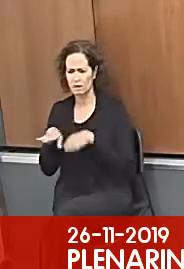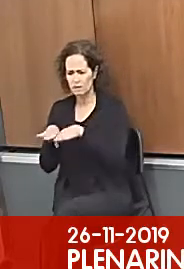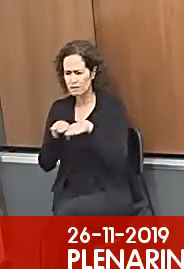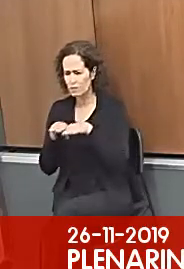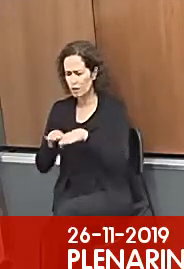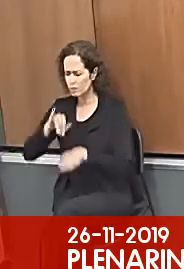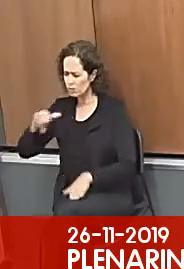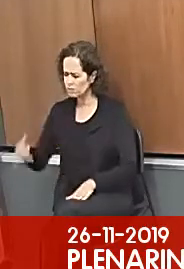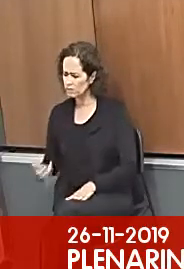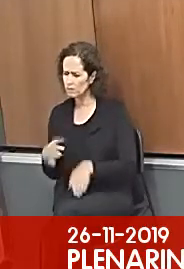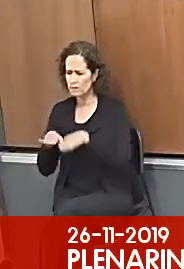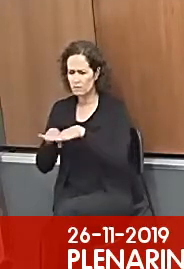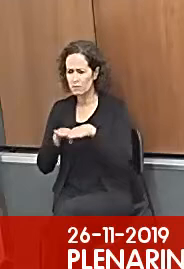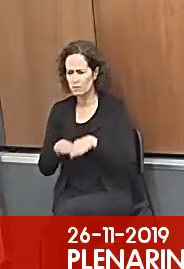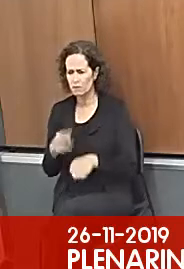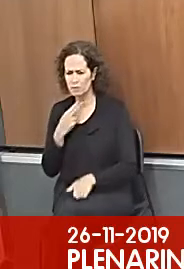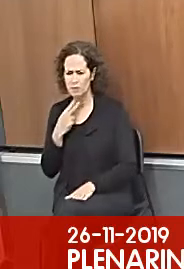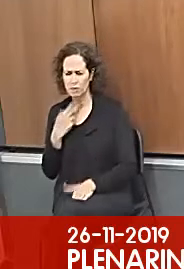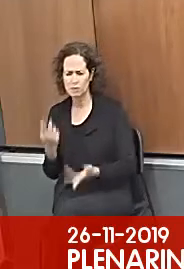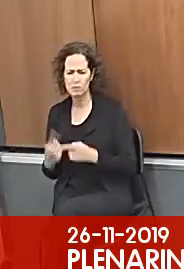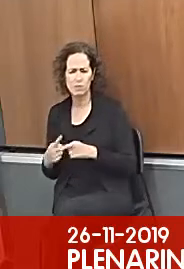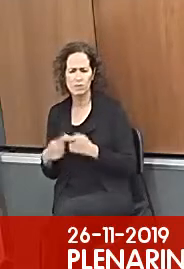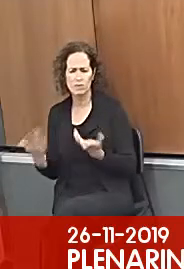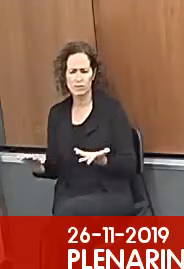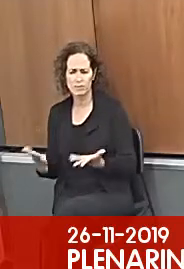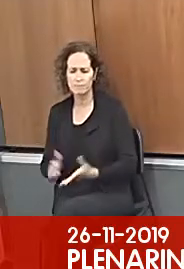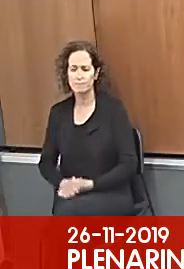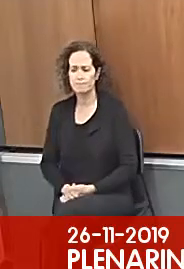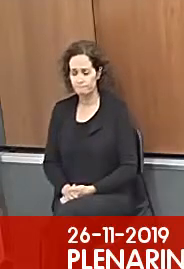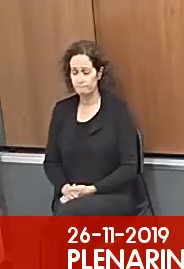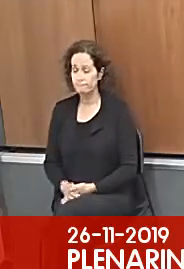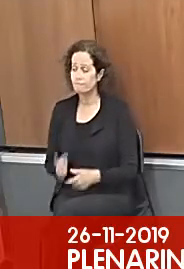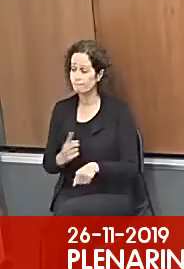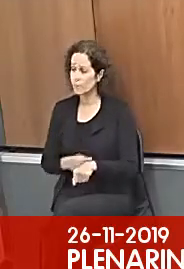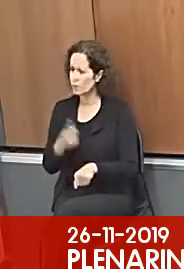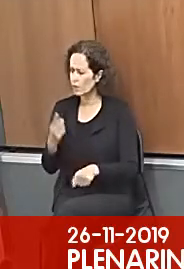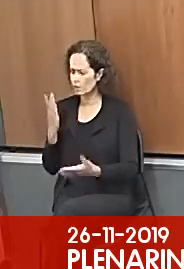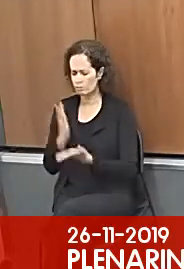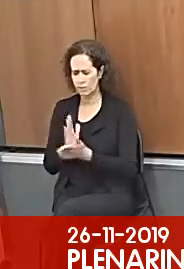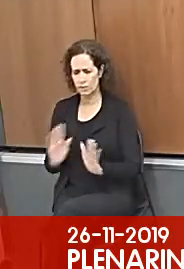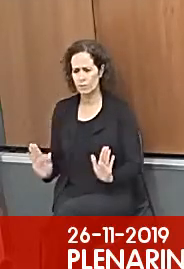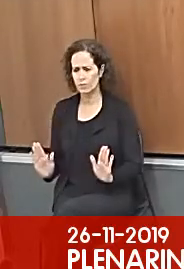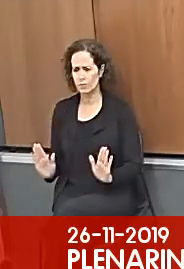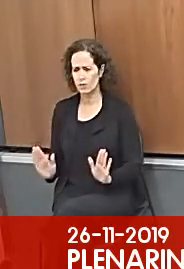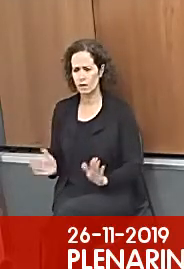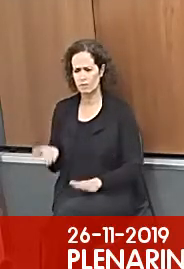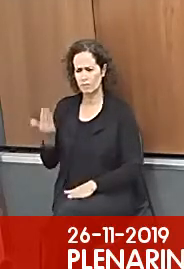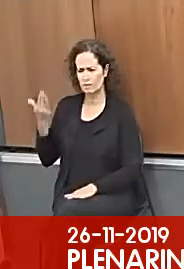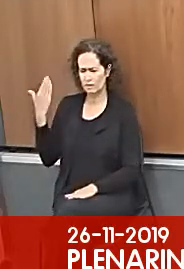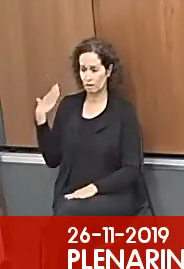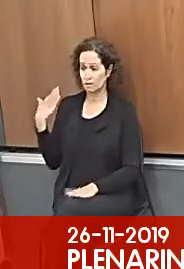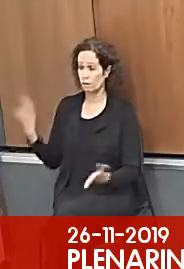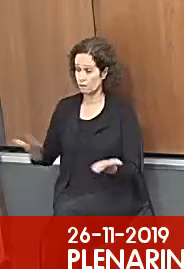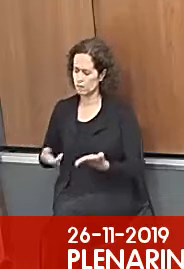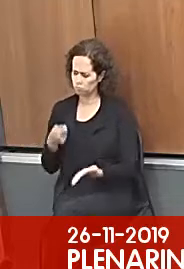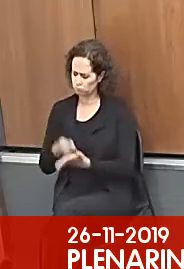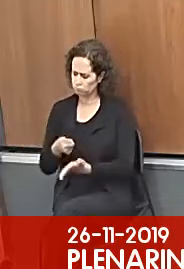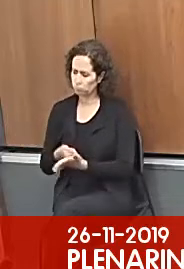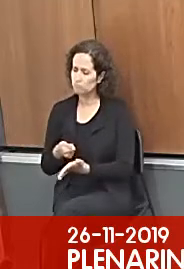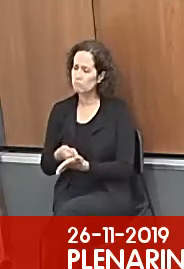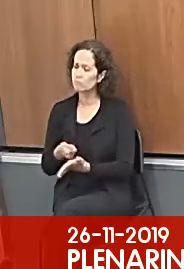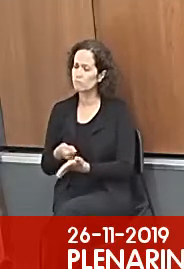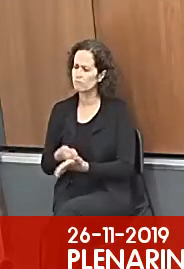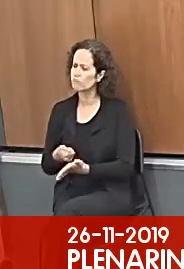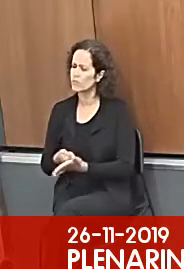mesma oportunidade de uma outra pessoa? Então, esse momento já passou. É um momento de cobrança, é um momento